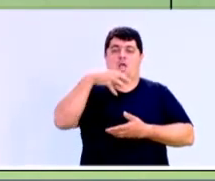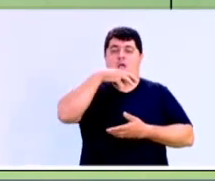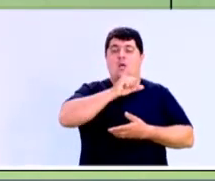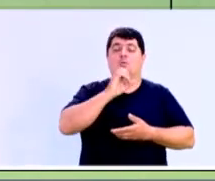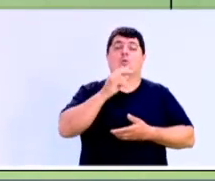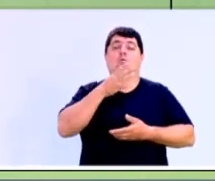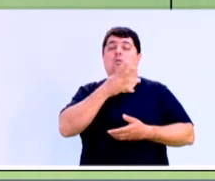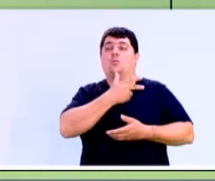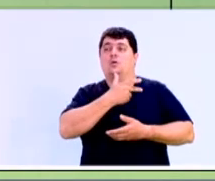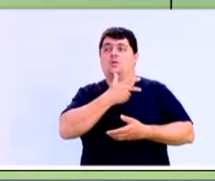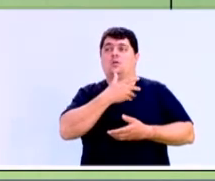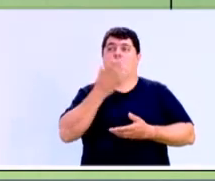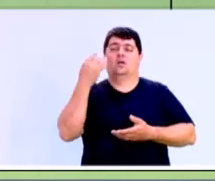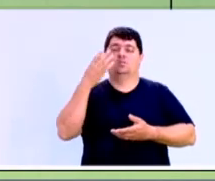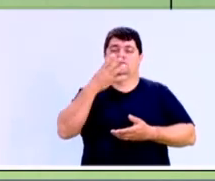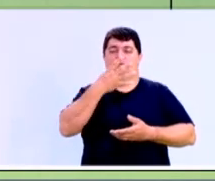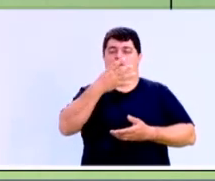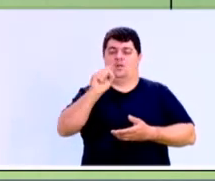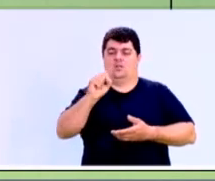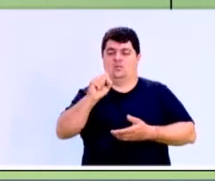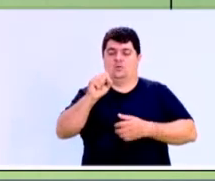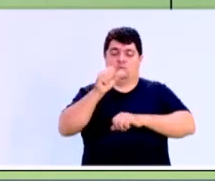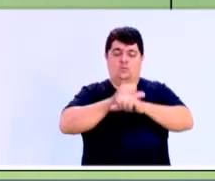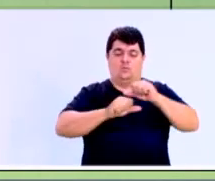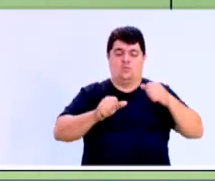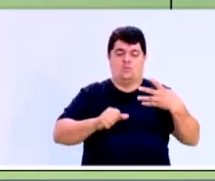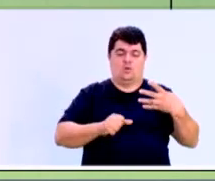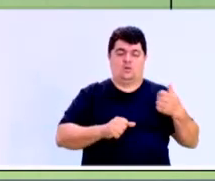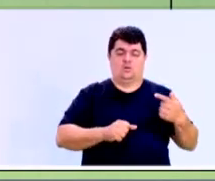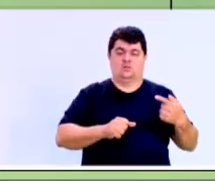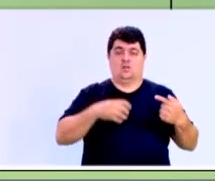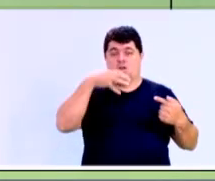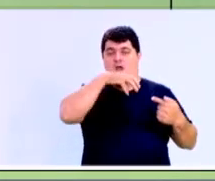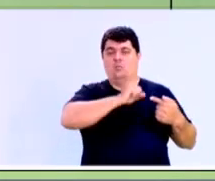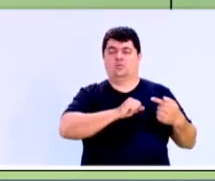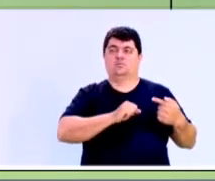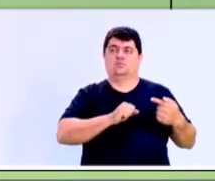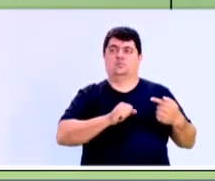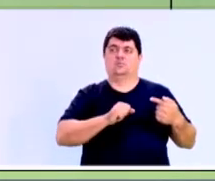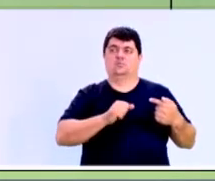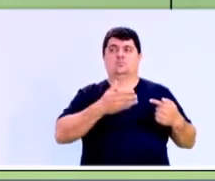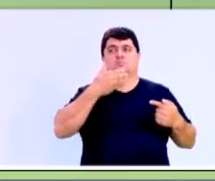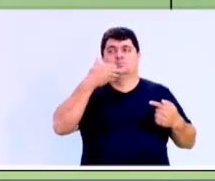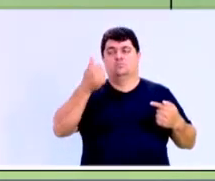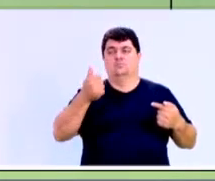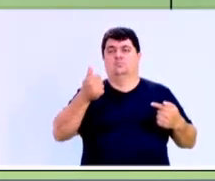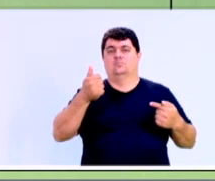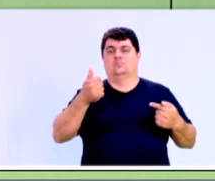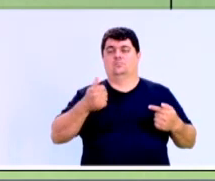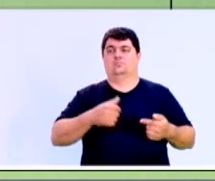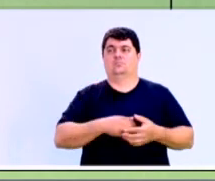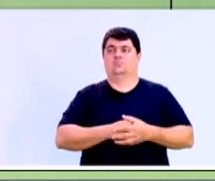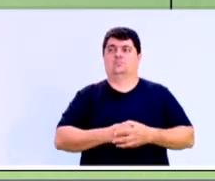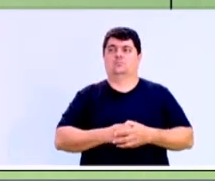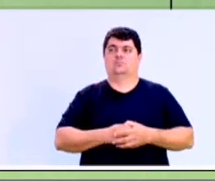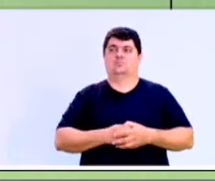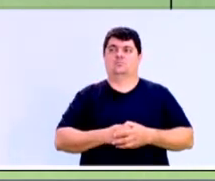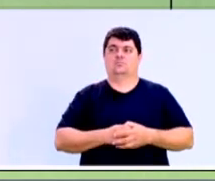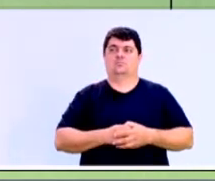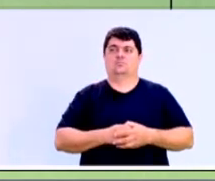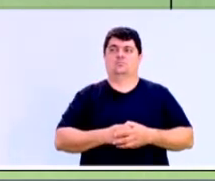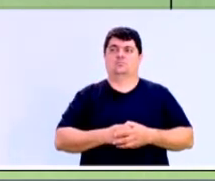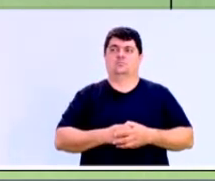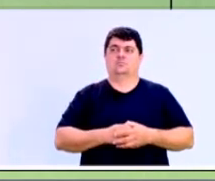tinha 48 dias de média, vim para 47,91, o que aconteceu com ele? Ele melhorou o prazo.